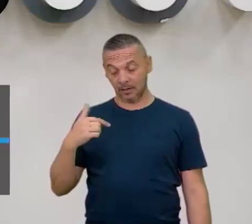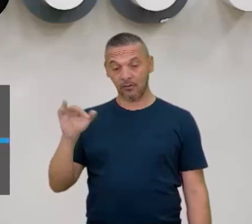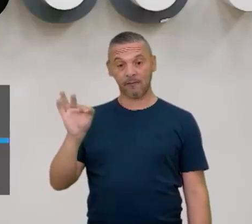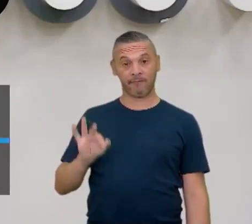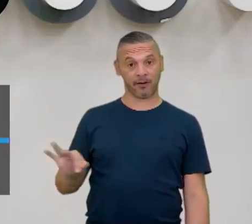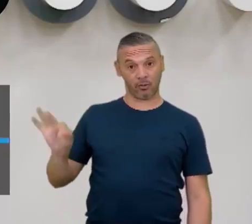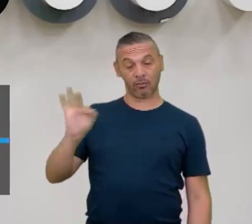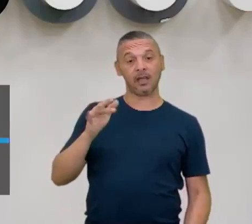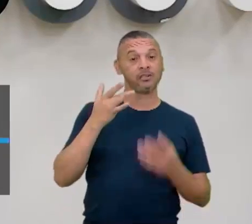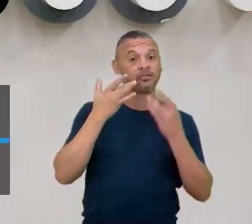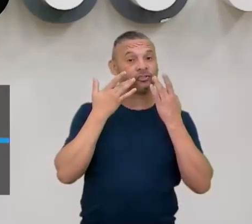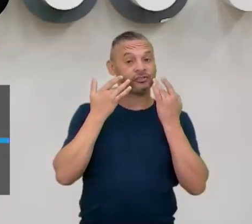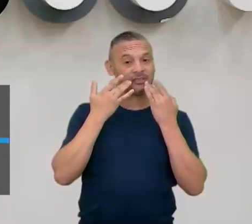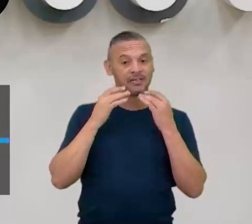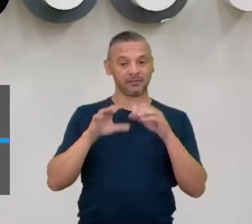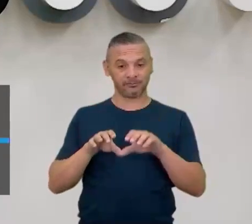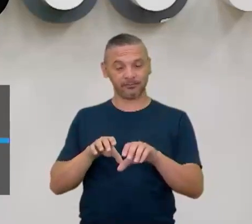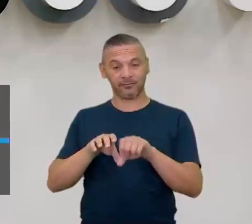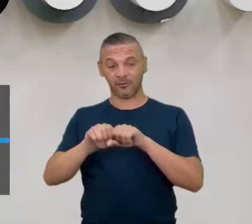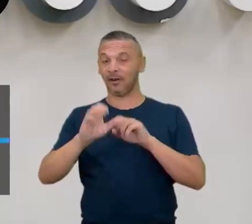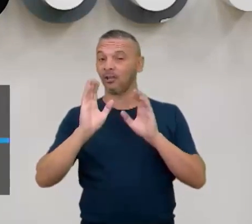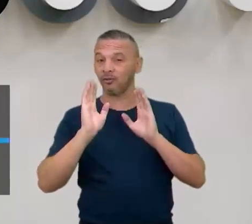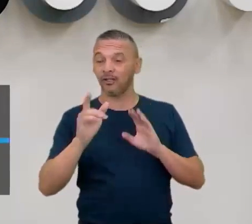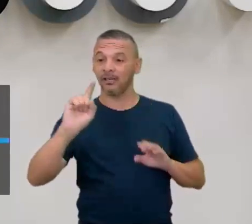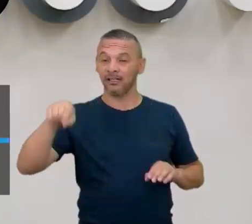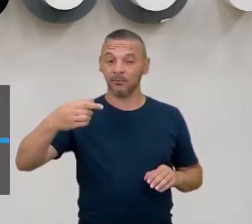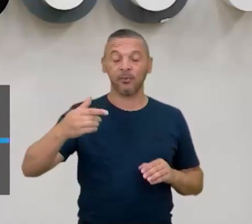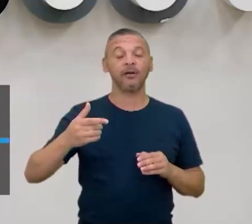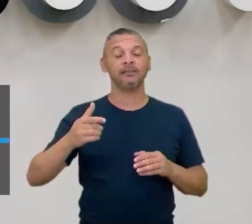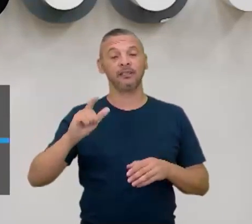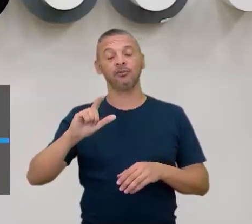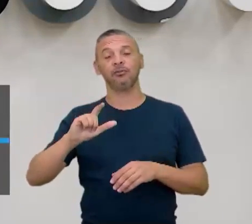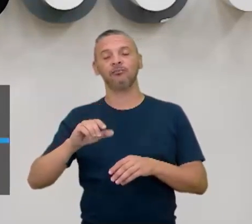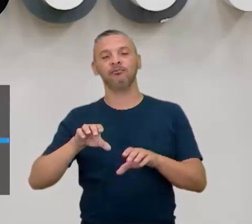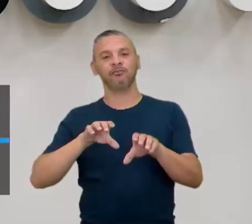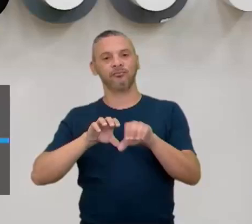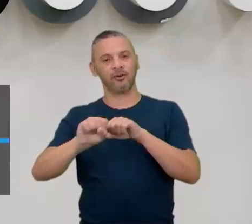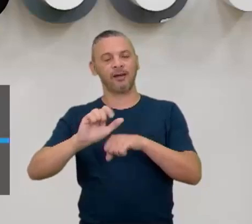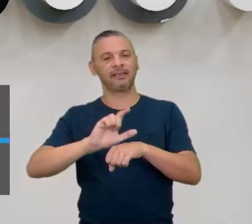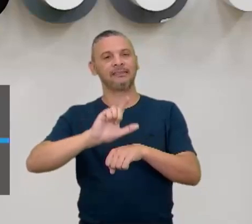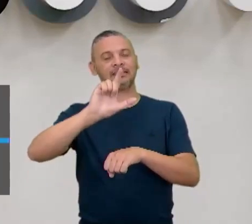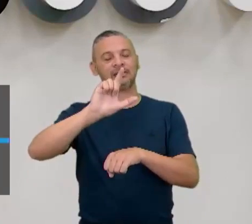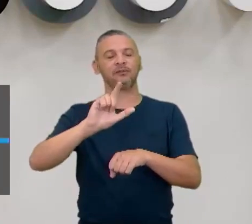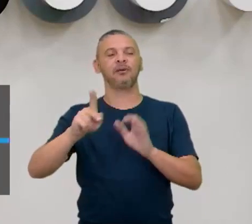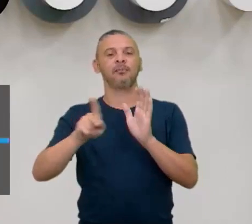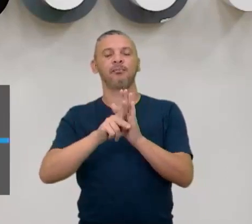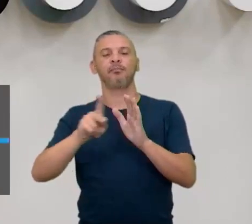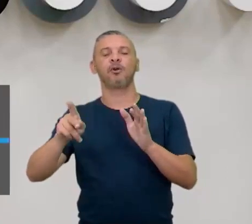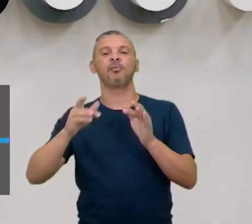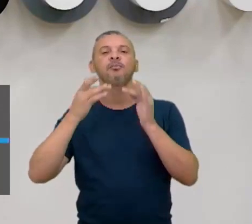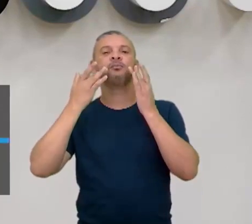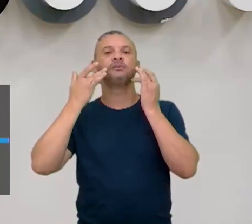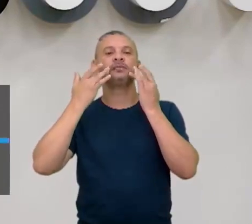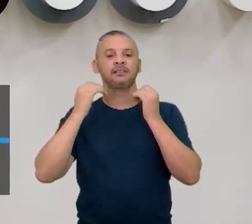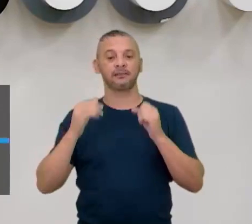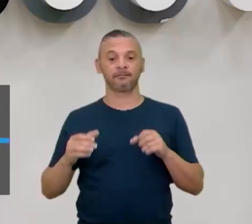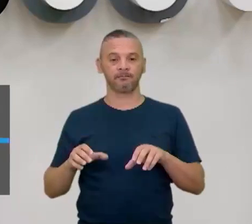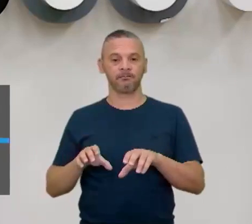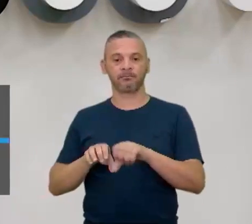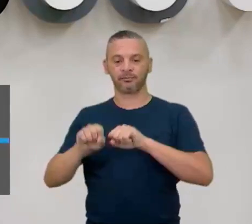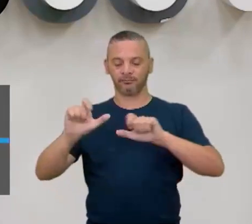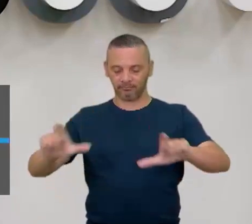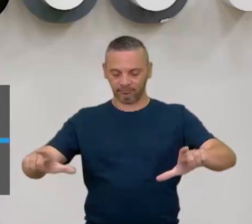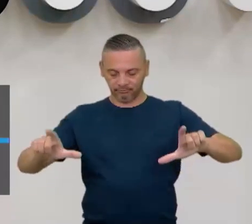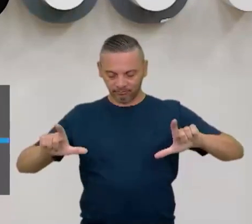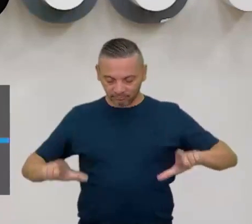de teatro. Eu já era formado como ator, mas eu fiz uma licenciatura de teatro. E na formatura eu